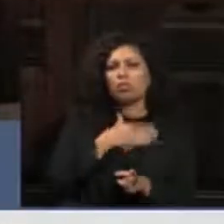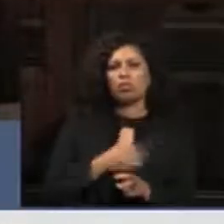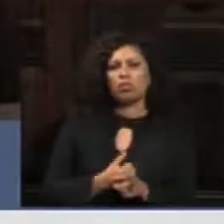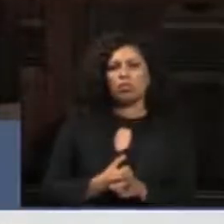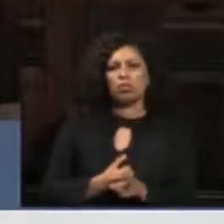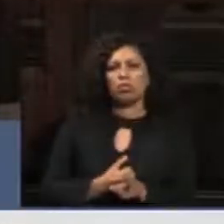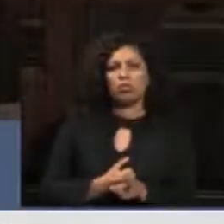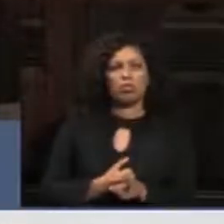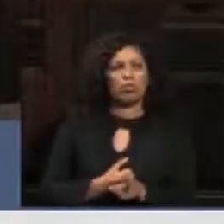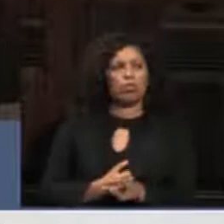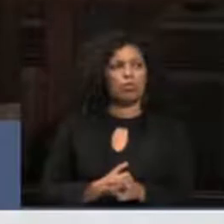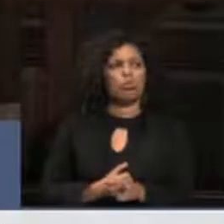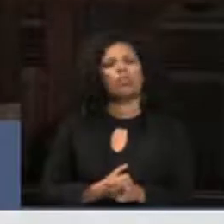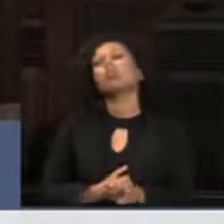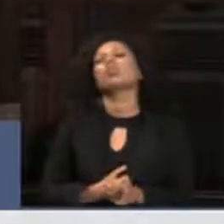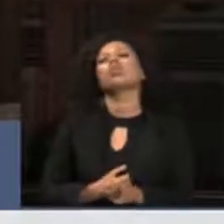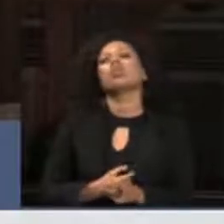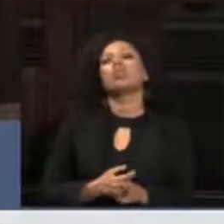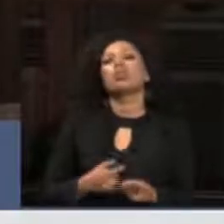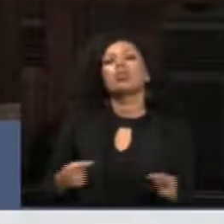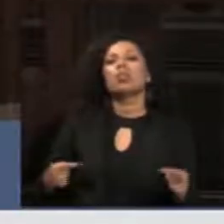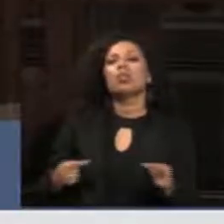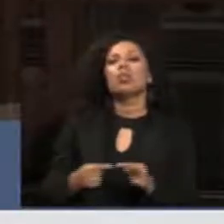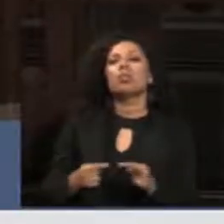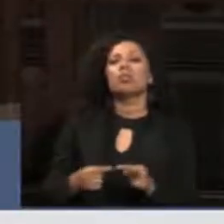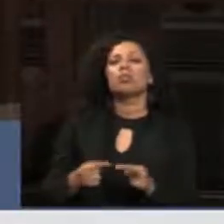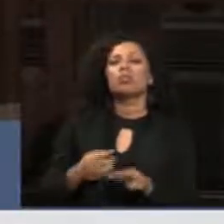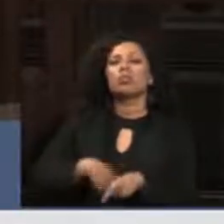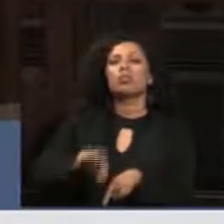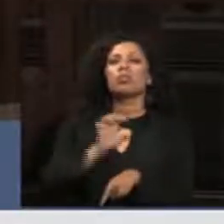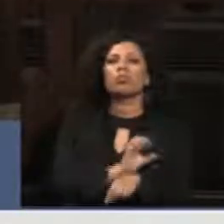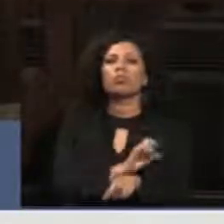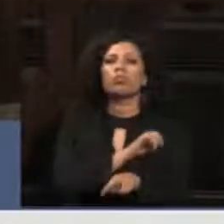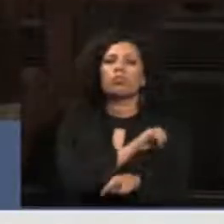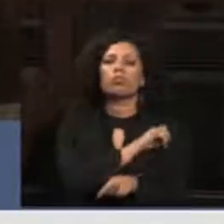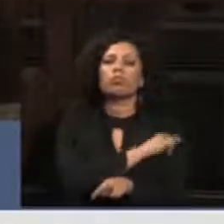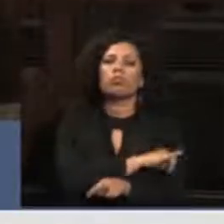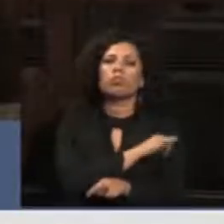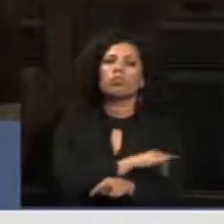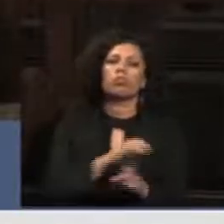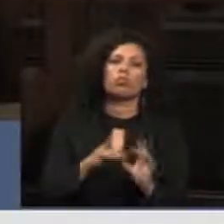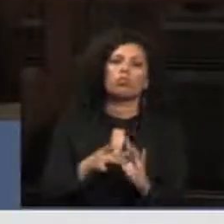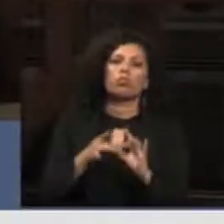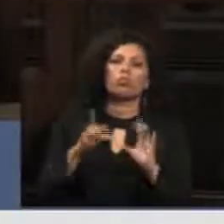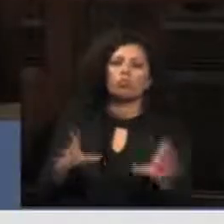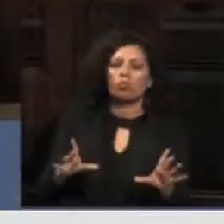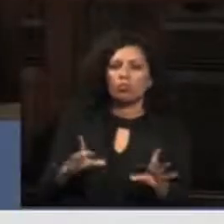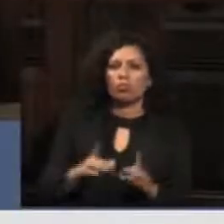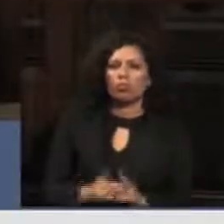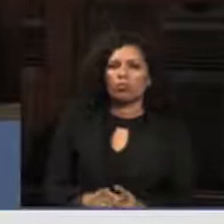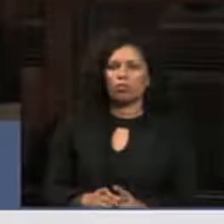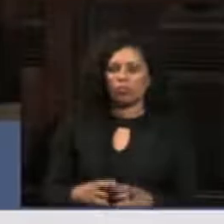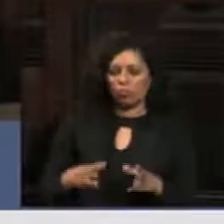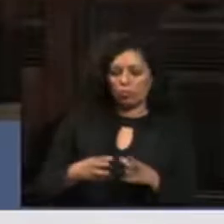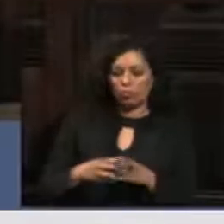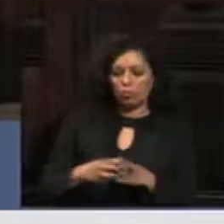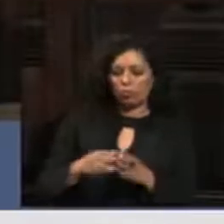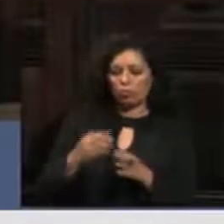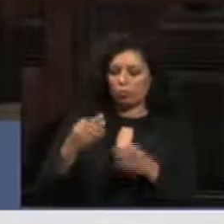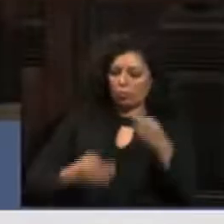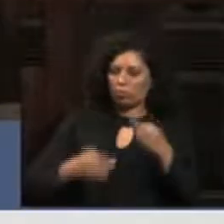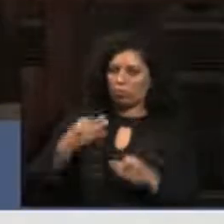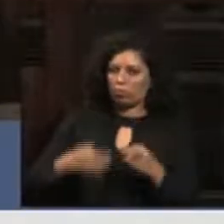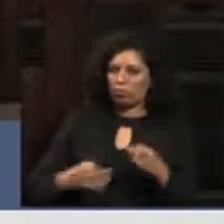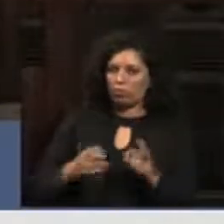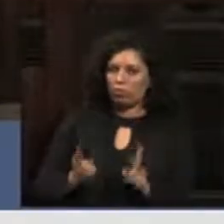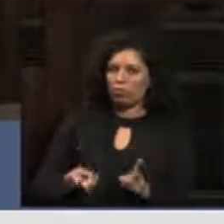o aprofundamento da democracia, o aperfeiçoamento dos processos judiciais para que tenham